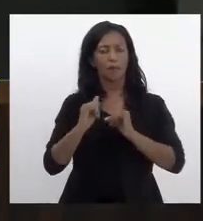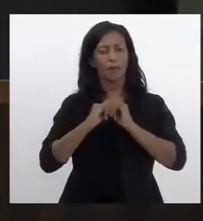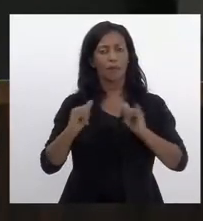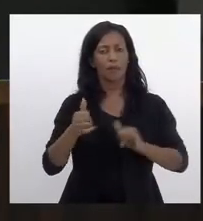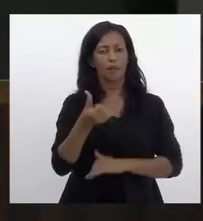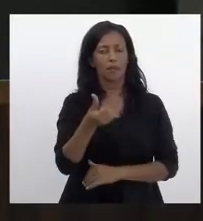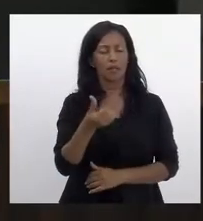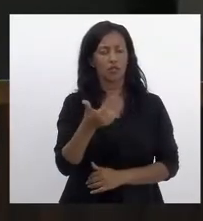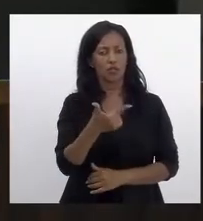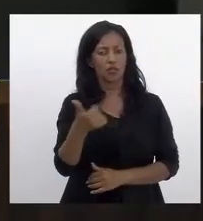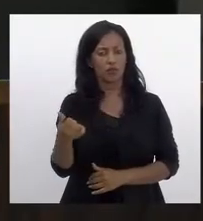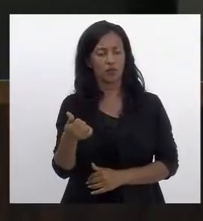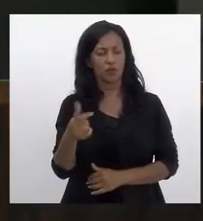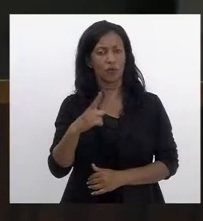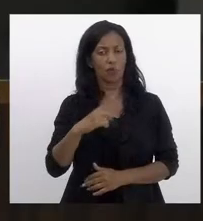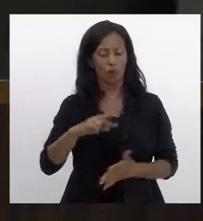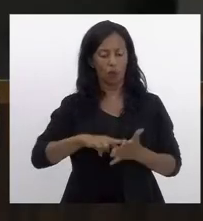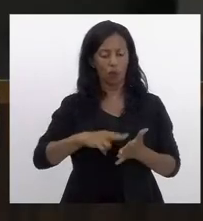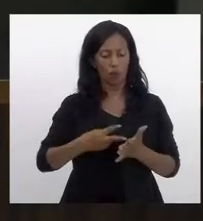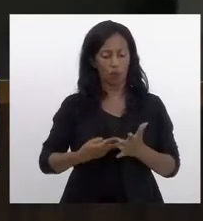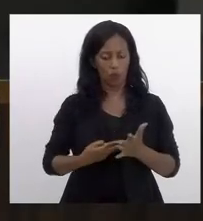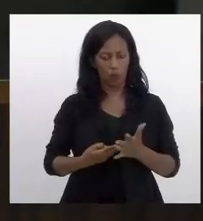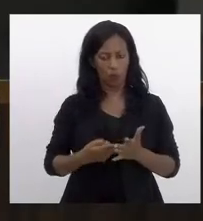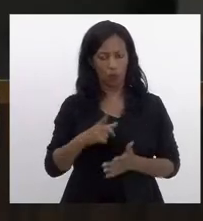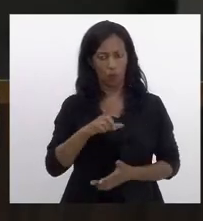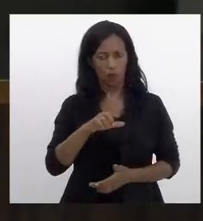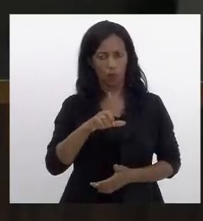21. Que dispõe sobre a alteração da LOD, Lei